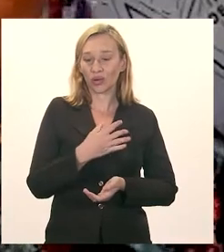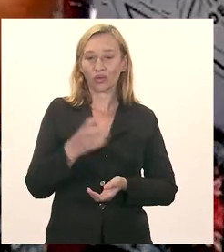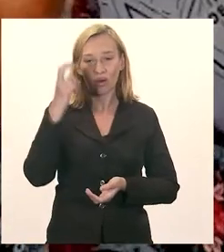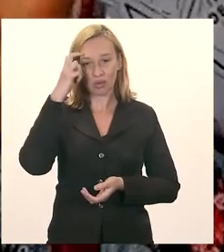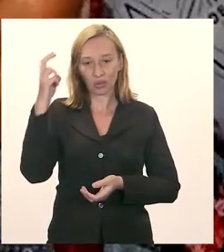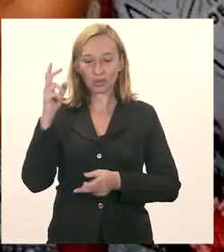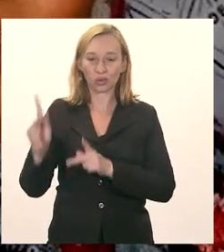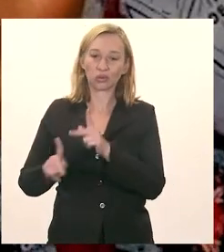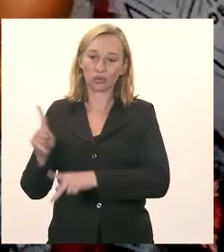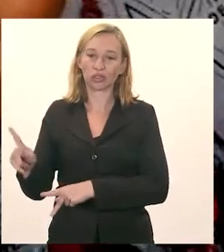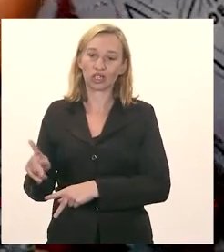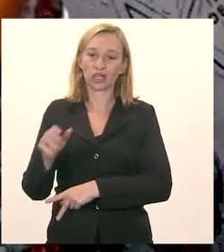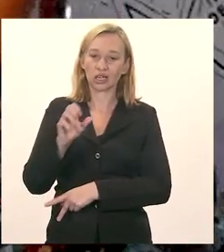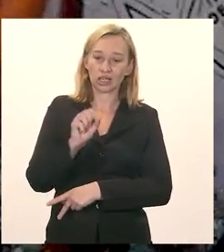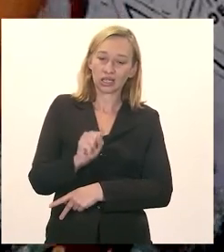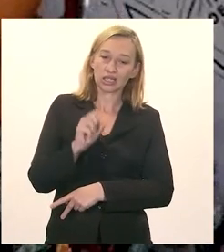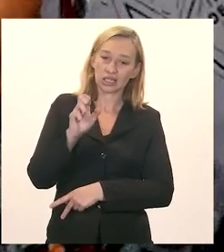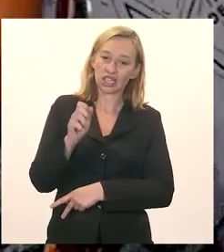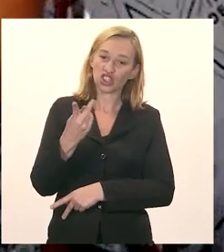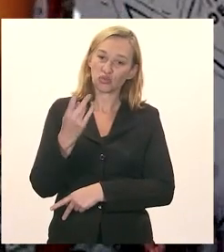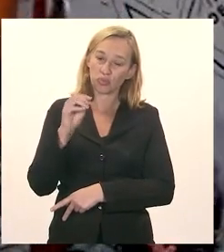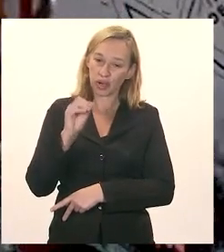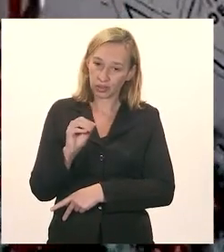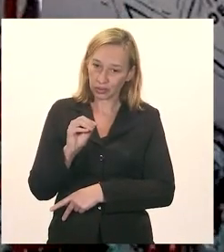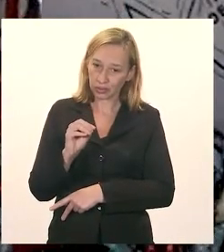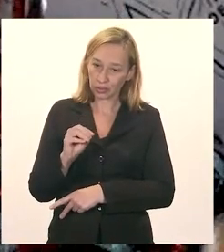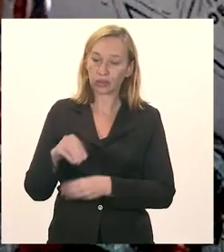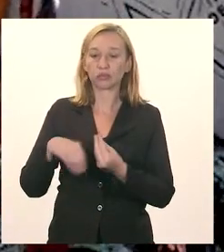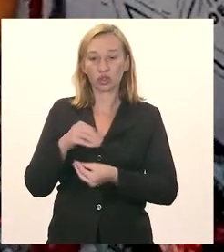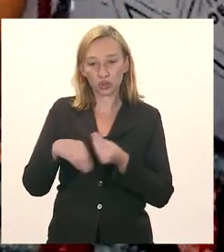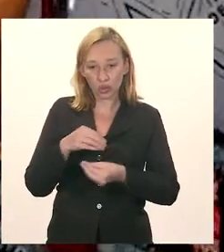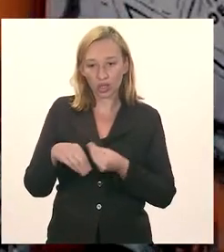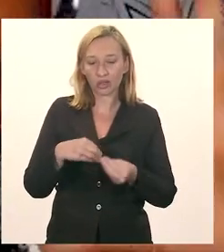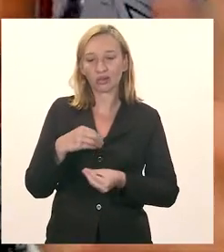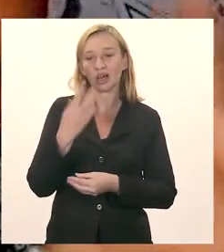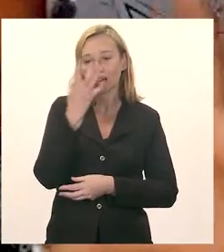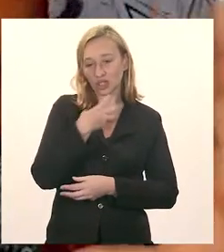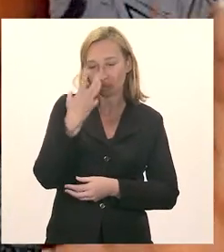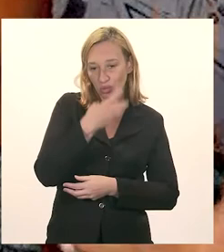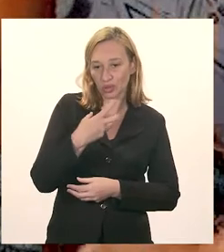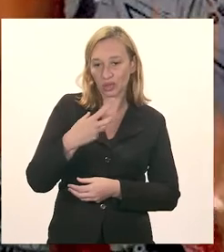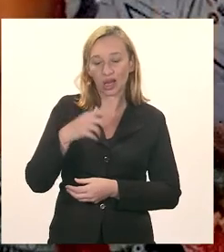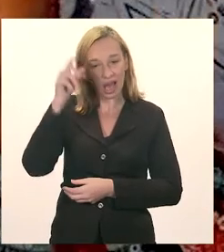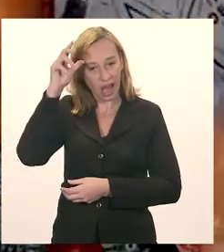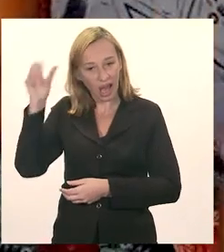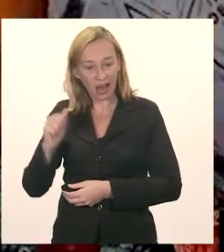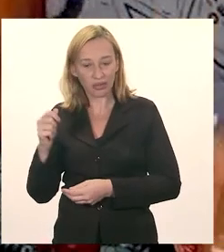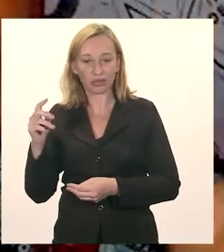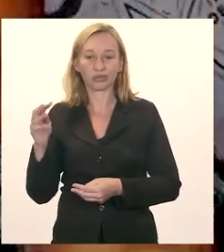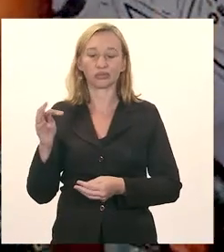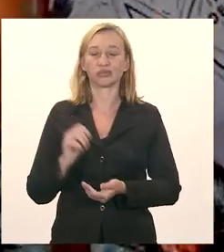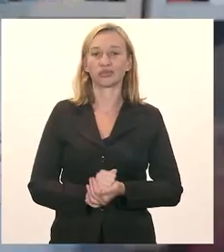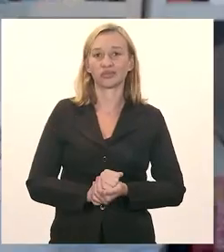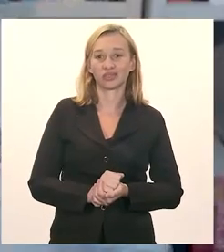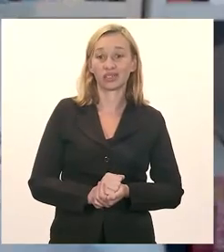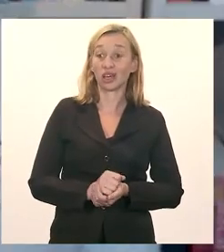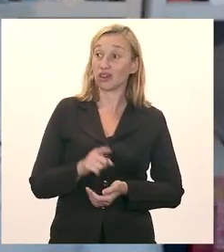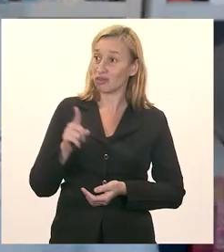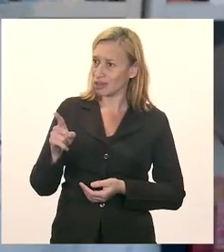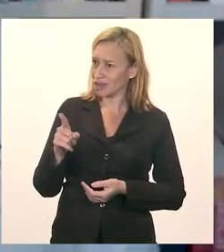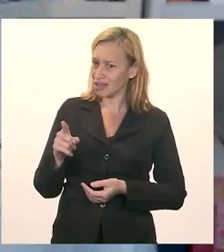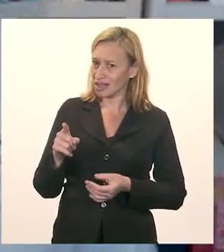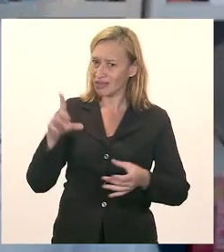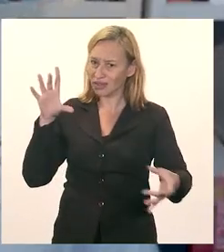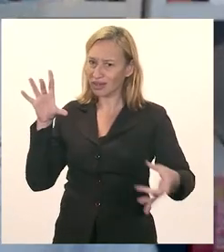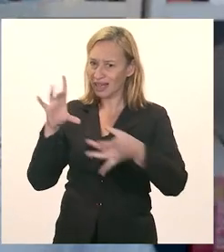com a cultura popular sergipana, misturando essas músicas com o eletrônico e trazendo esse afrofuturismo à tona. Com isso você faz